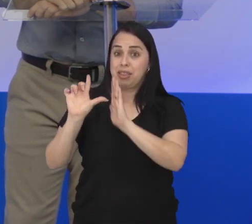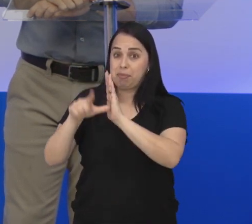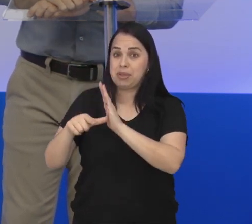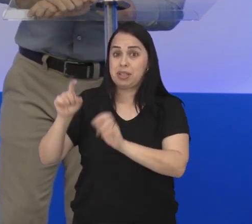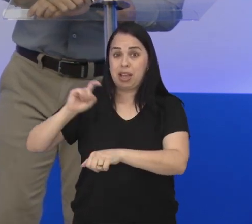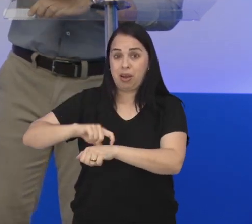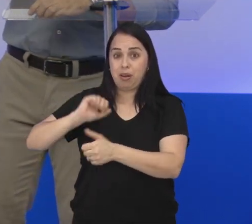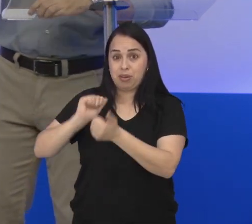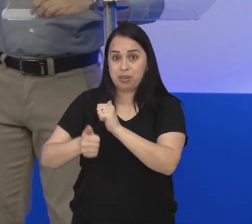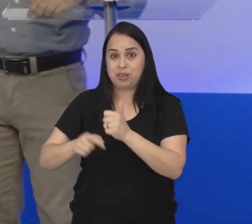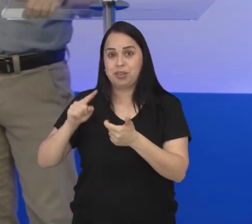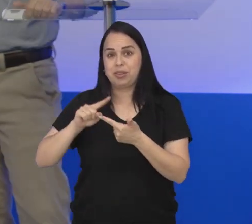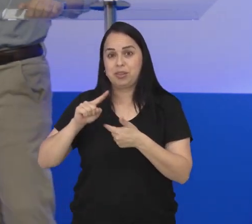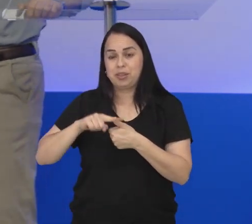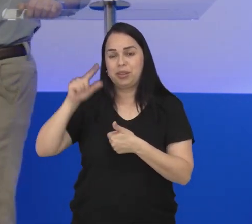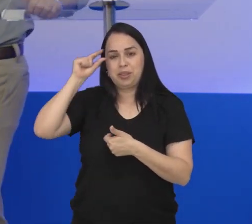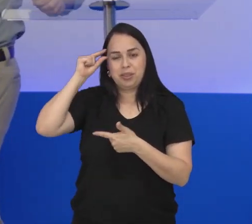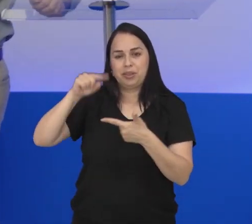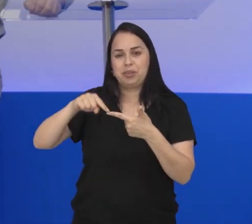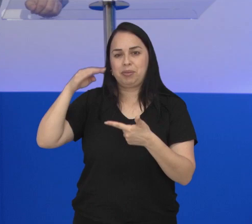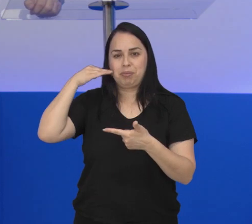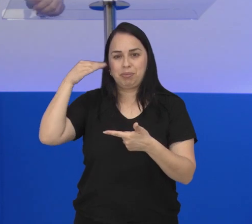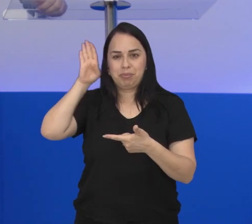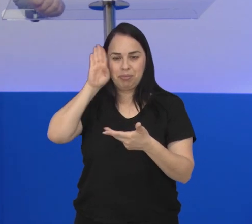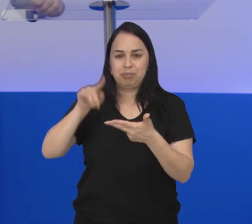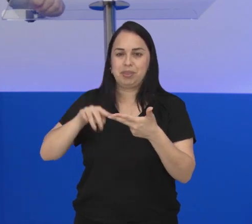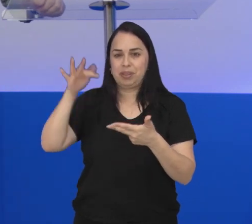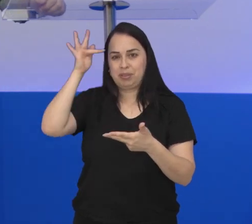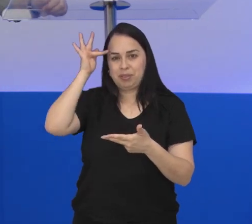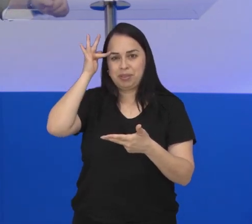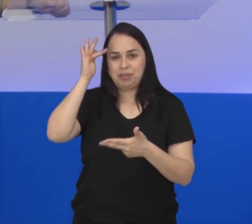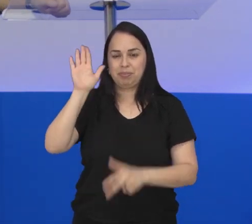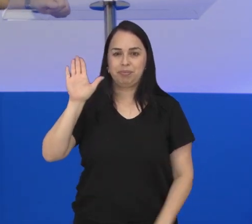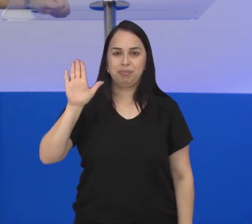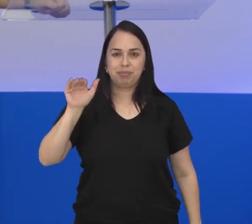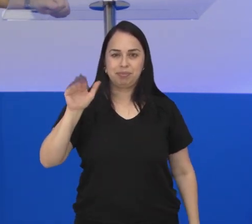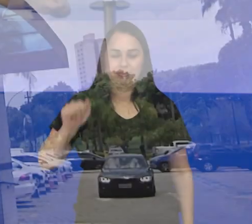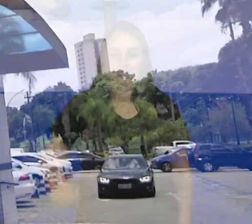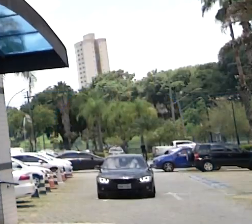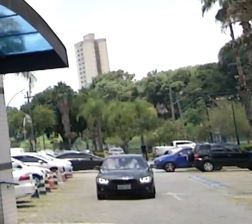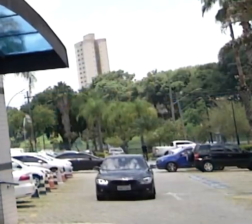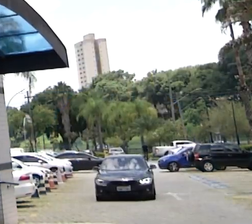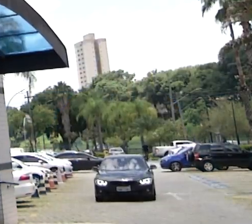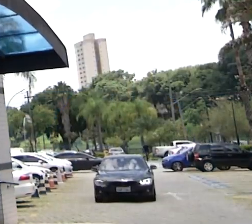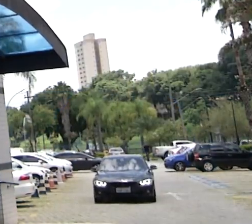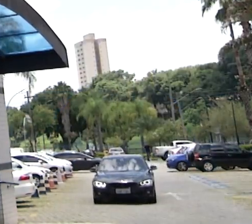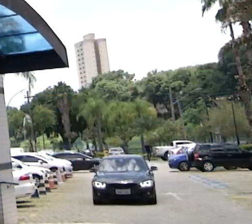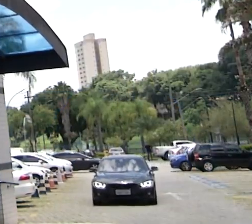você. A seguir tem Hora do Esporte com o Vera Júnior e Bruno Castilho. Até mais!